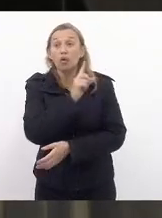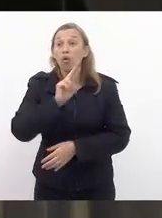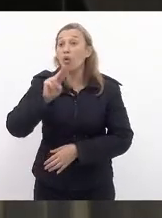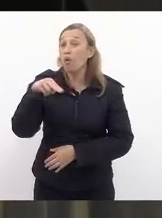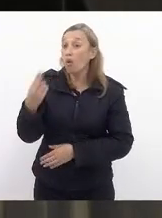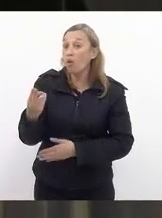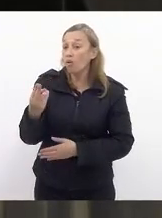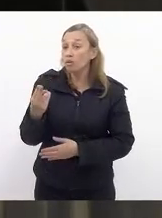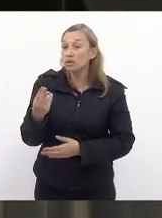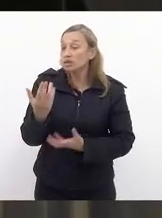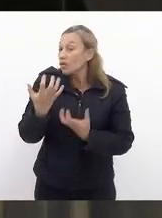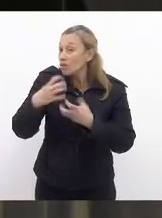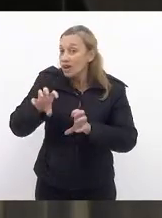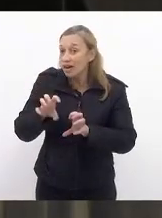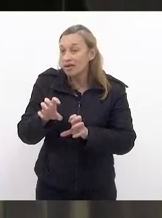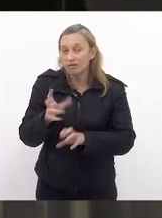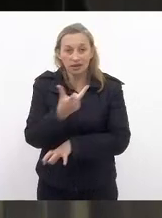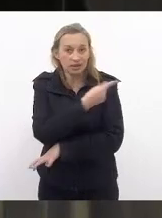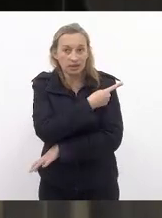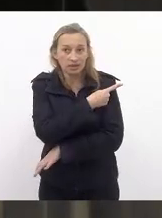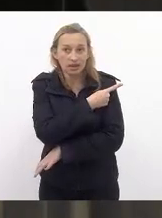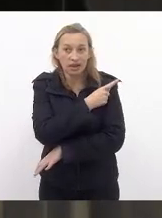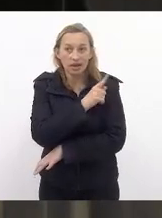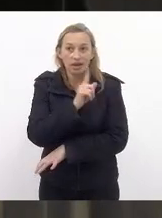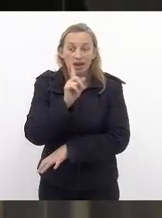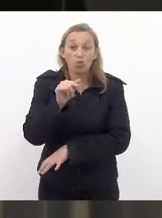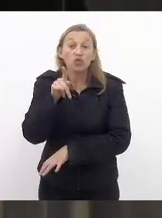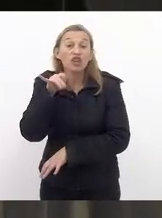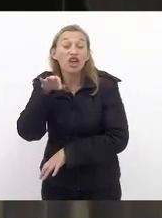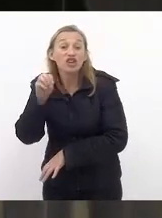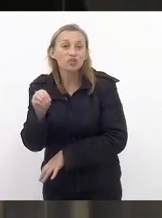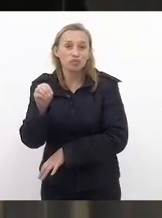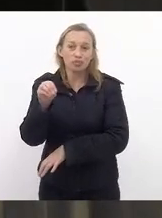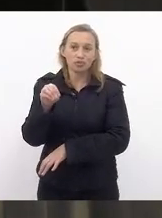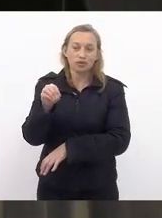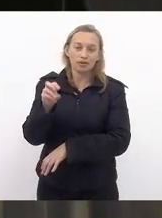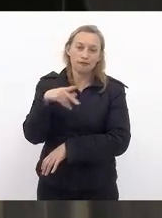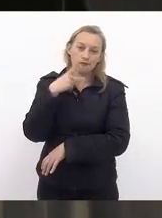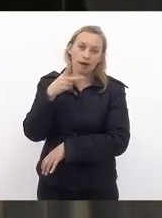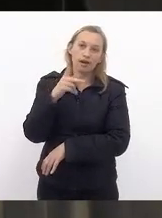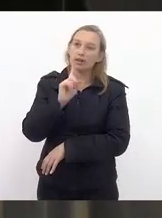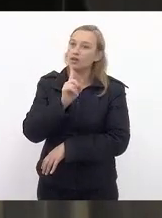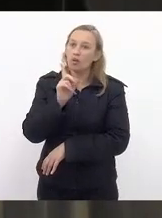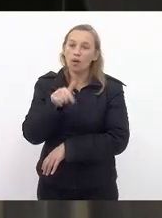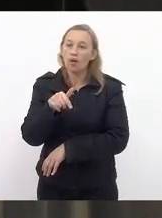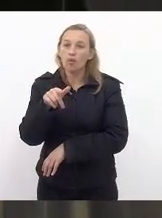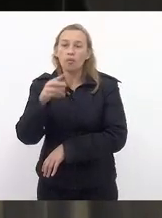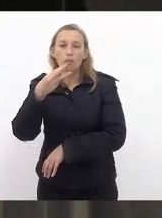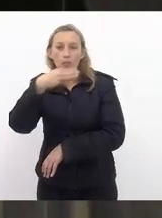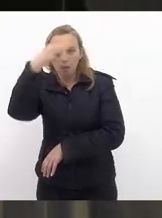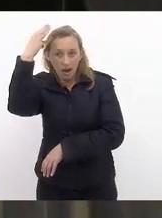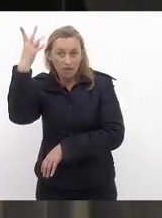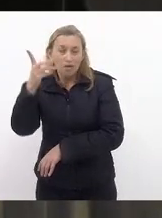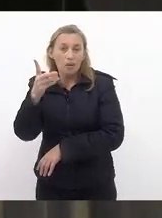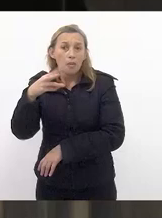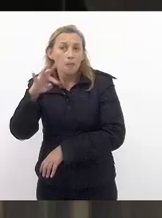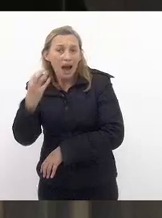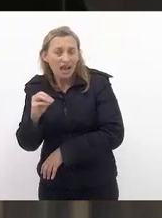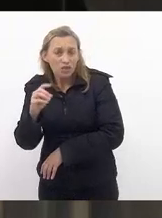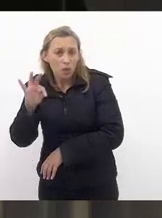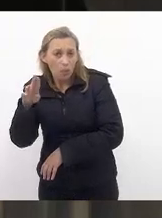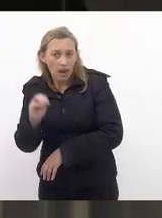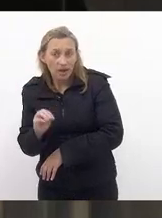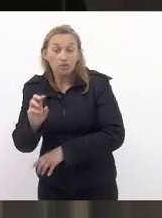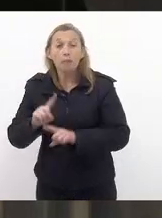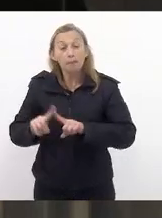ou recusa a vacina é um México quem está dizendo não é o Márcio mas continua